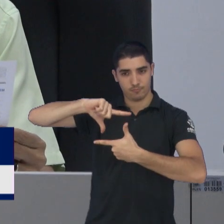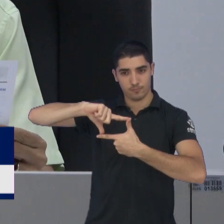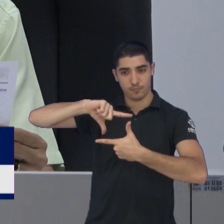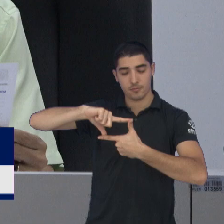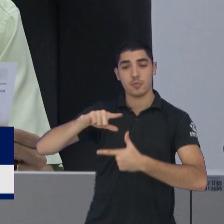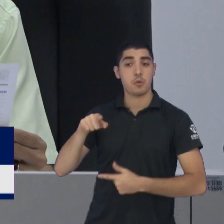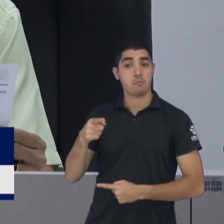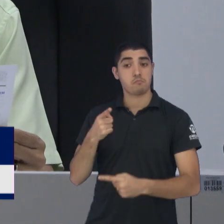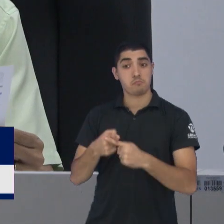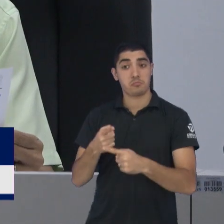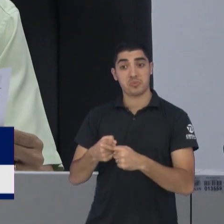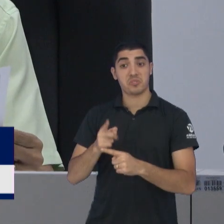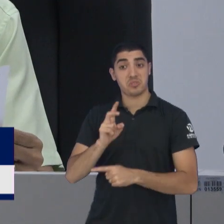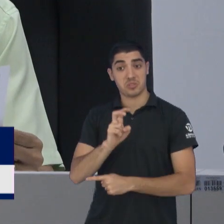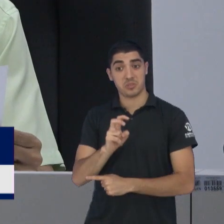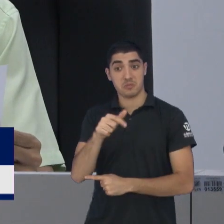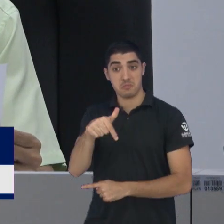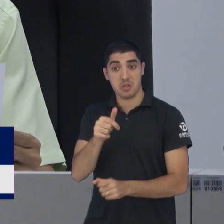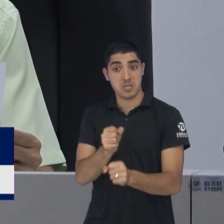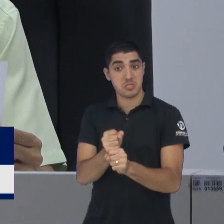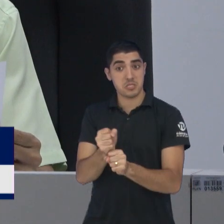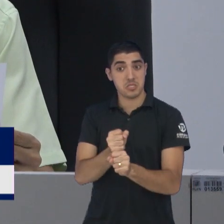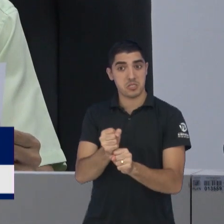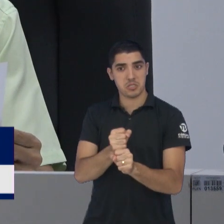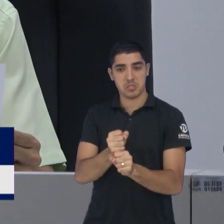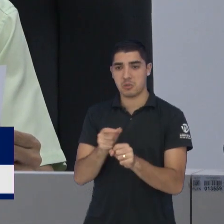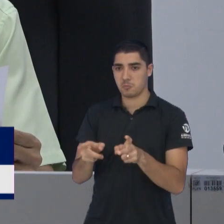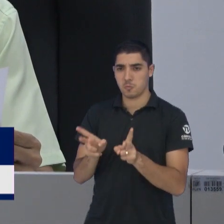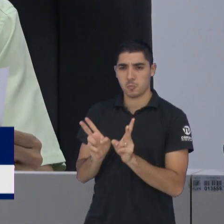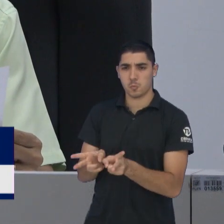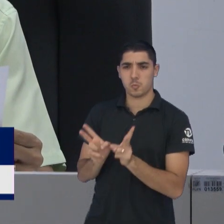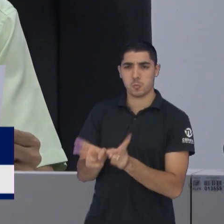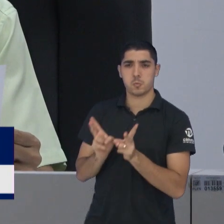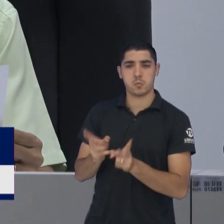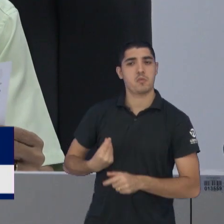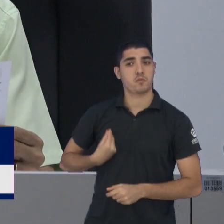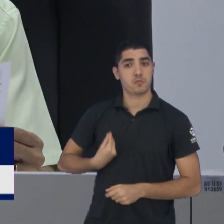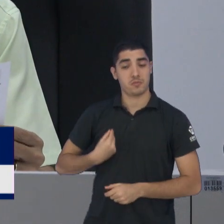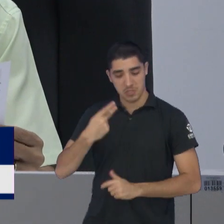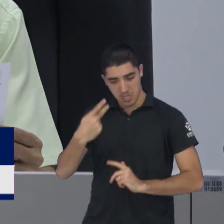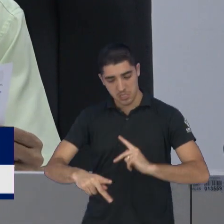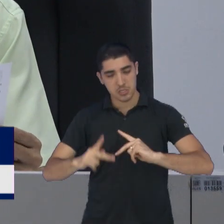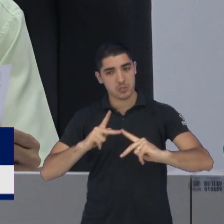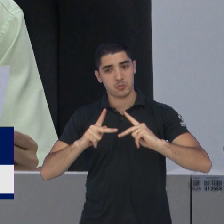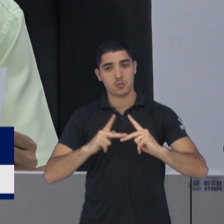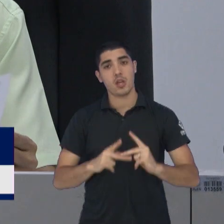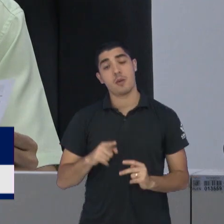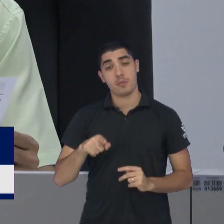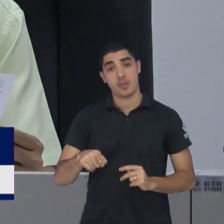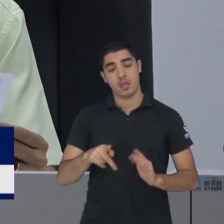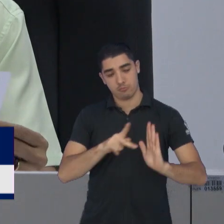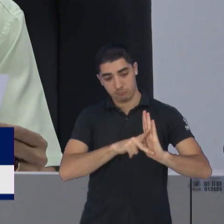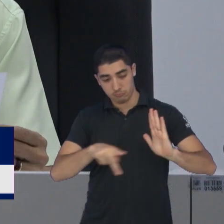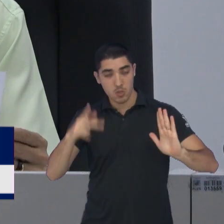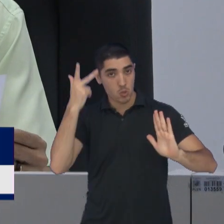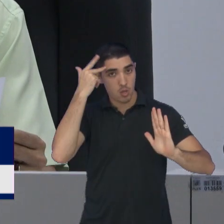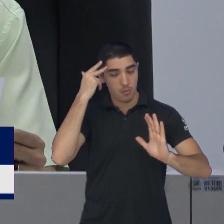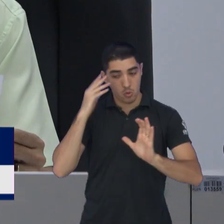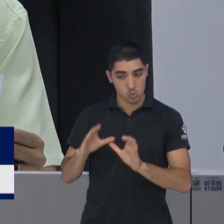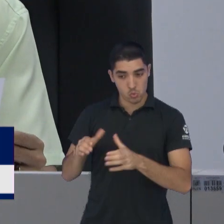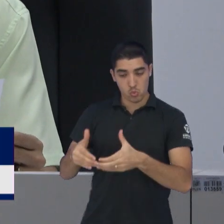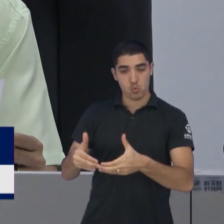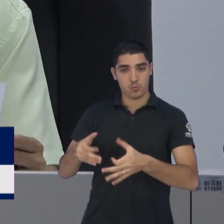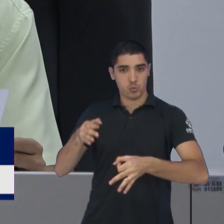por seus 57 anos de funcionamento em São José dos Campos. O rito é ordinário.